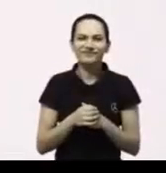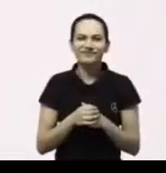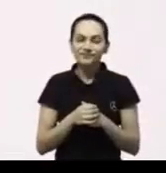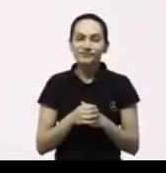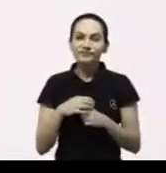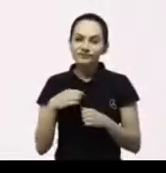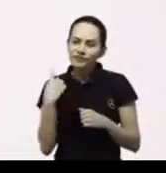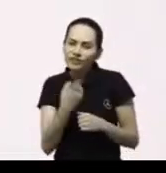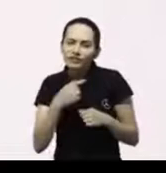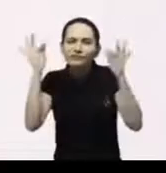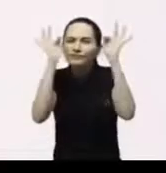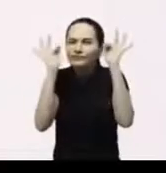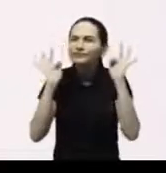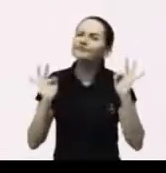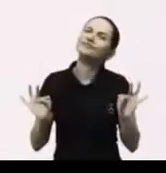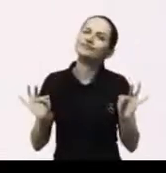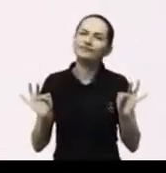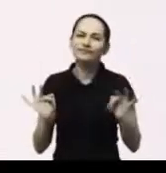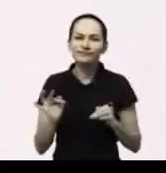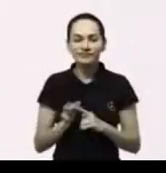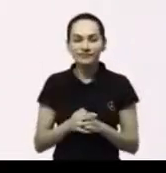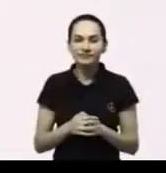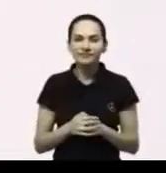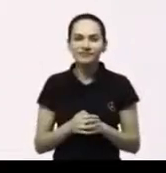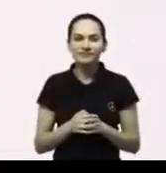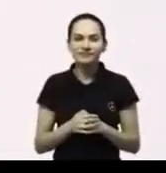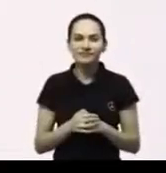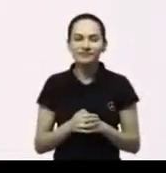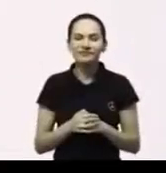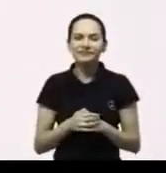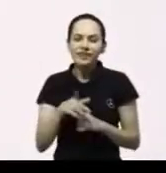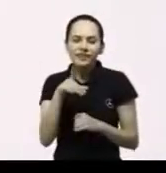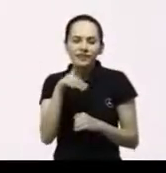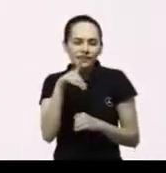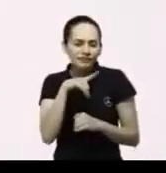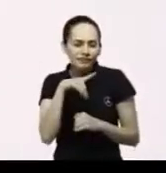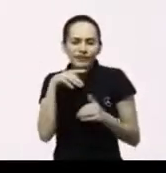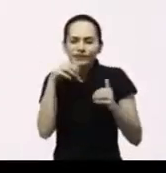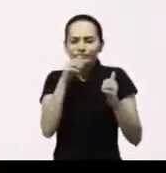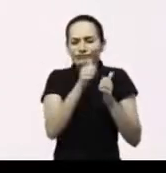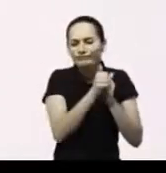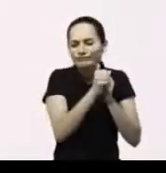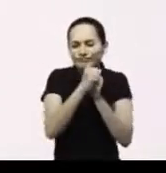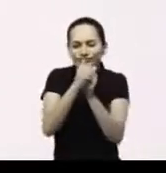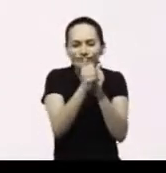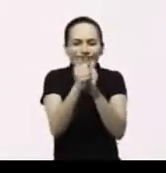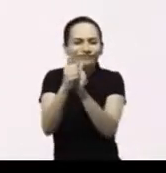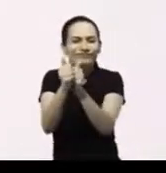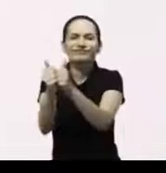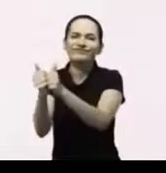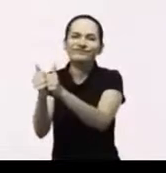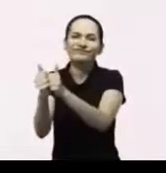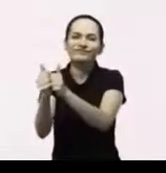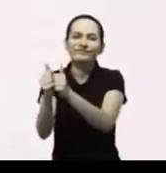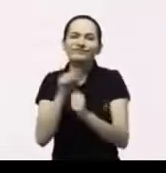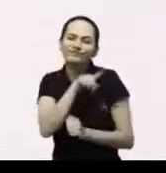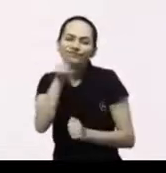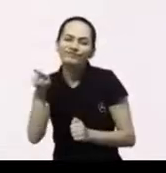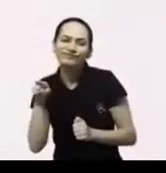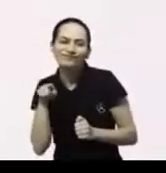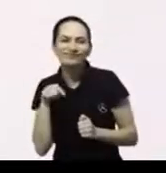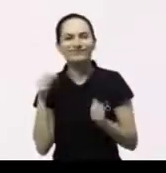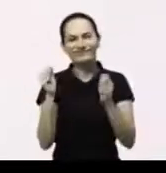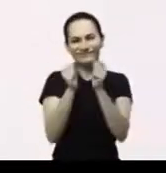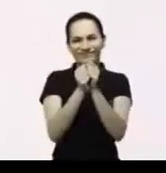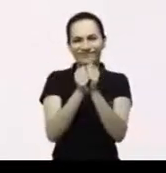estamos muito felizes em ter temos andar olar olar ou como vocês